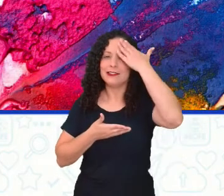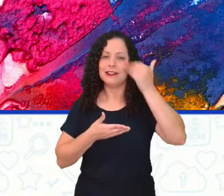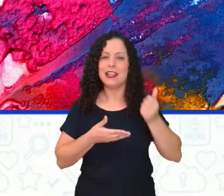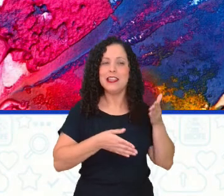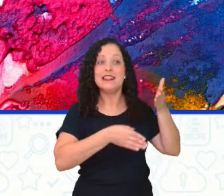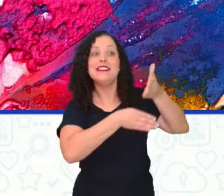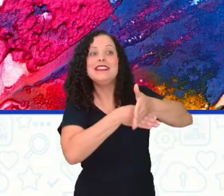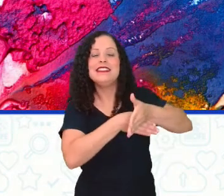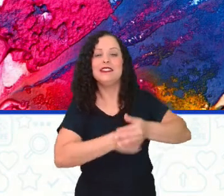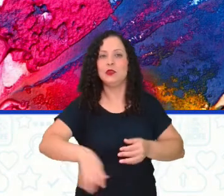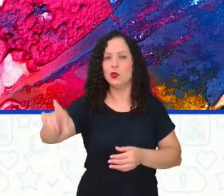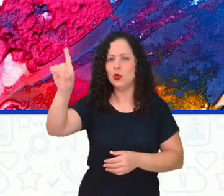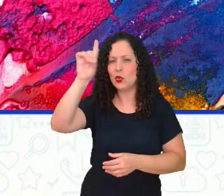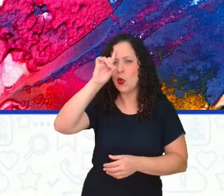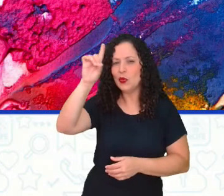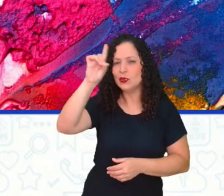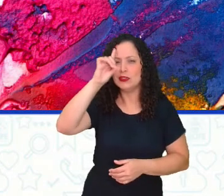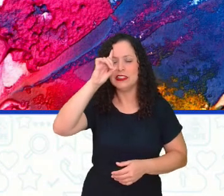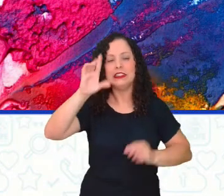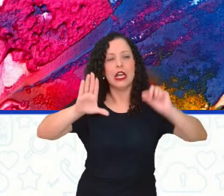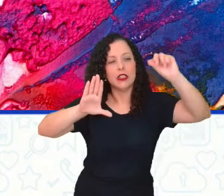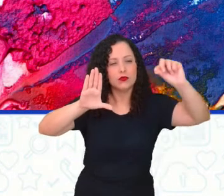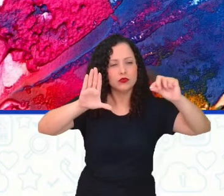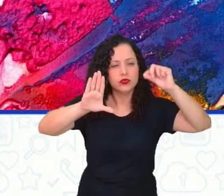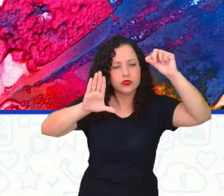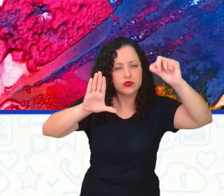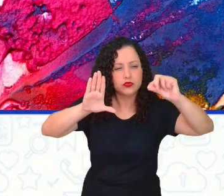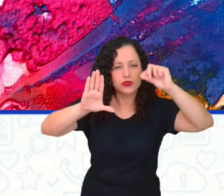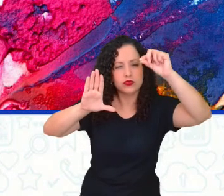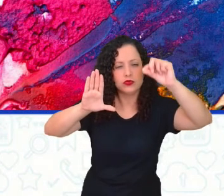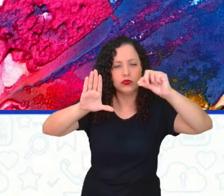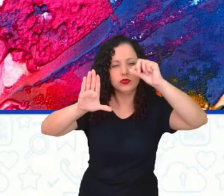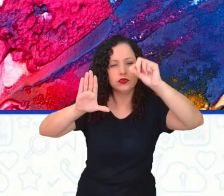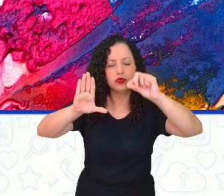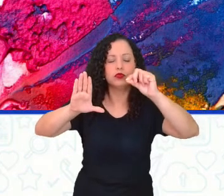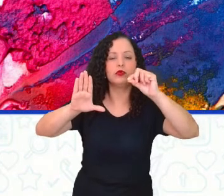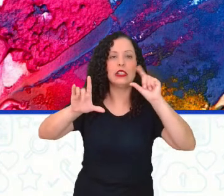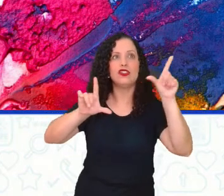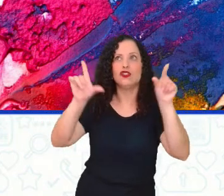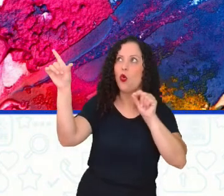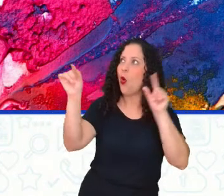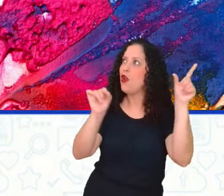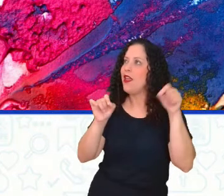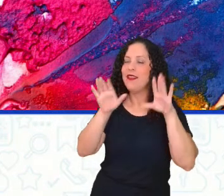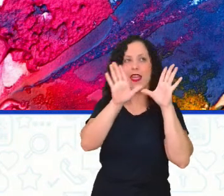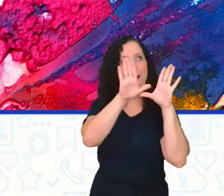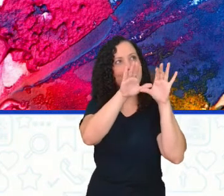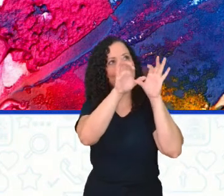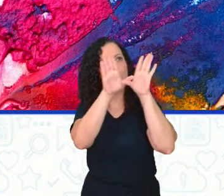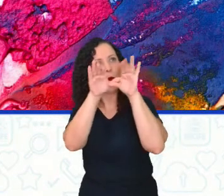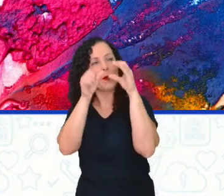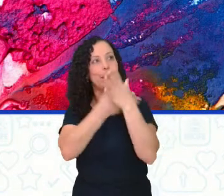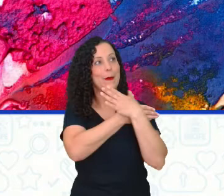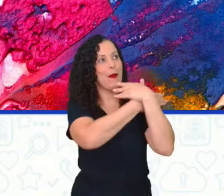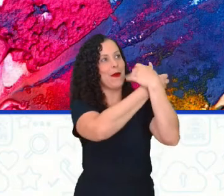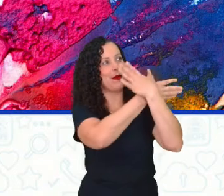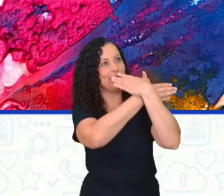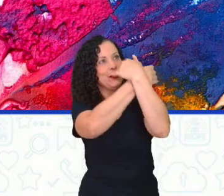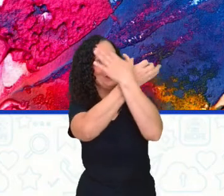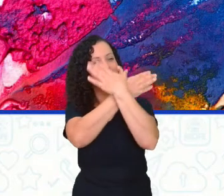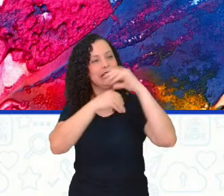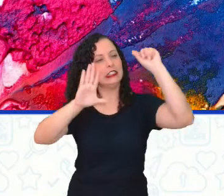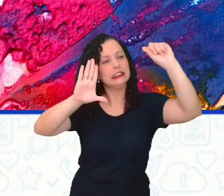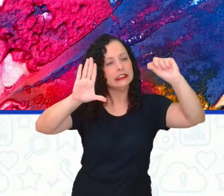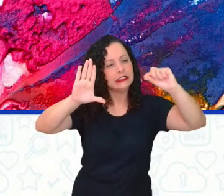dia a menina descia para o bordado. Escolhia primeiro aquilo que gostava de ver, uma borboleta, um louva-a-Deus. Bordava com